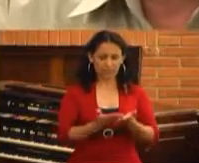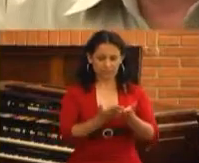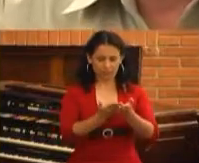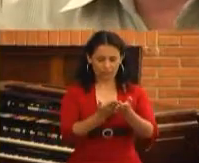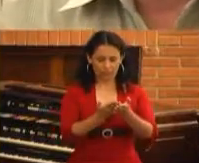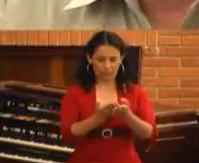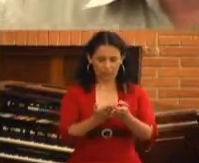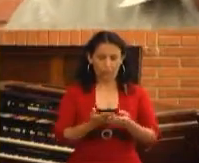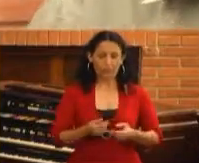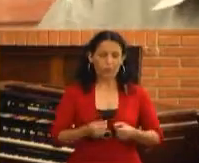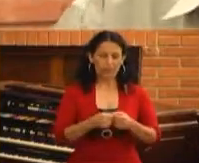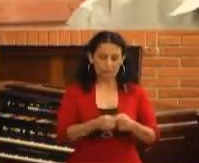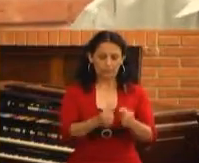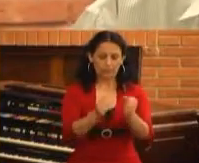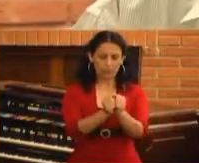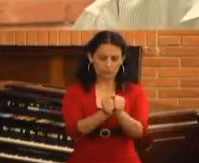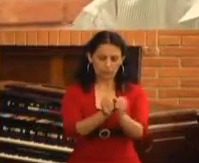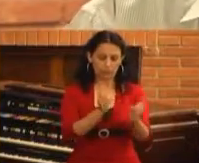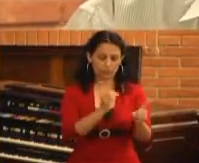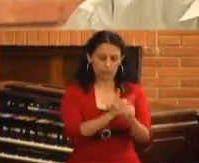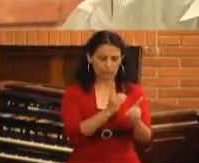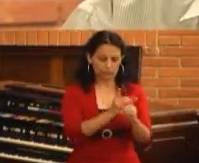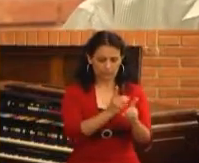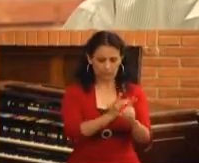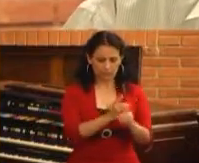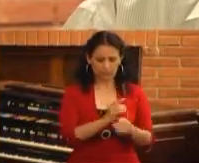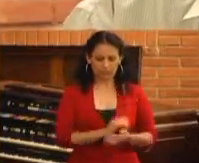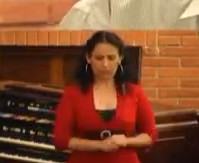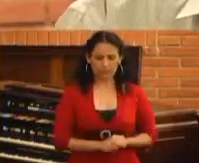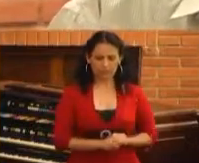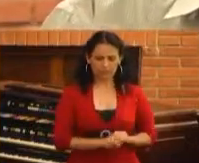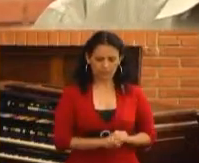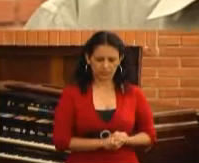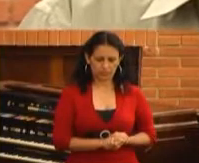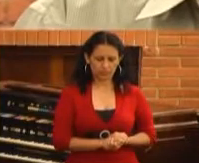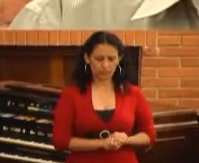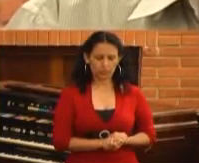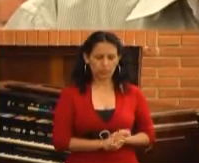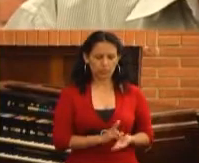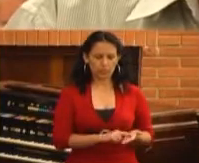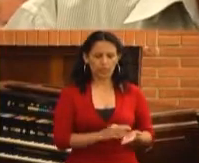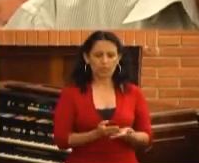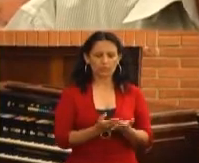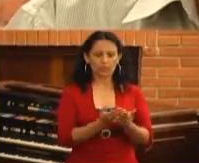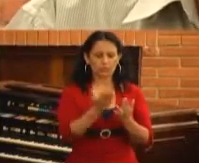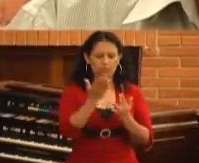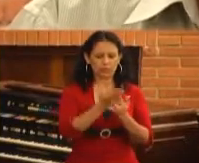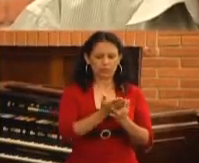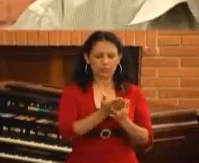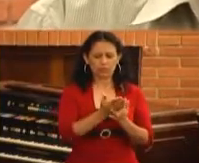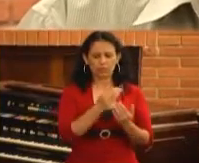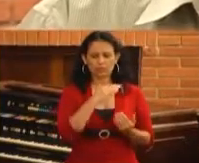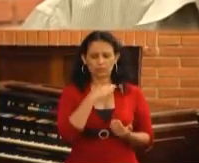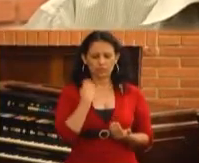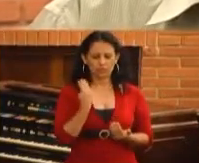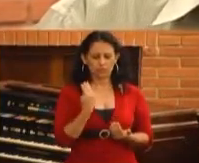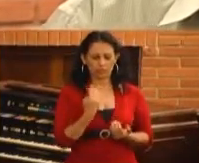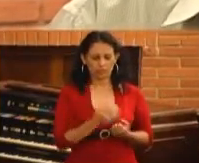você ouvir alguma tradução que diz assim, e ressuscitou dentre os mortos, não está certo.